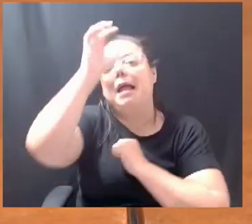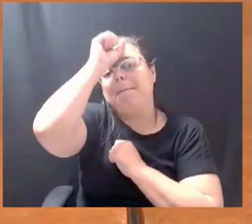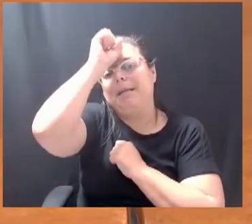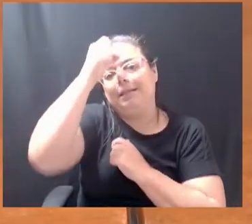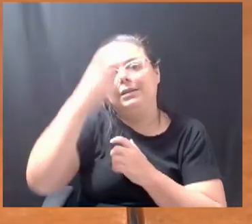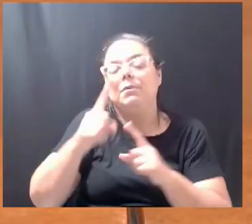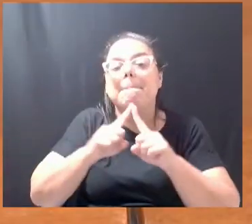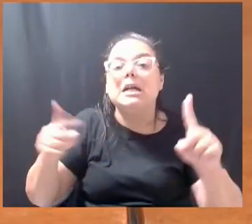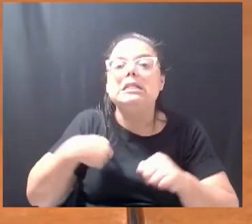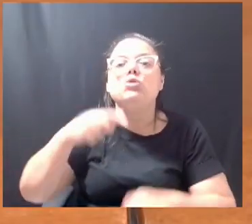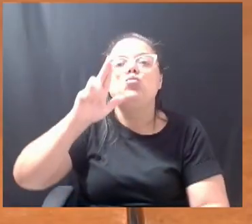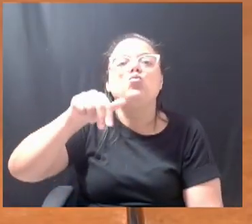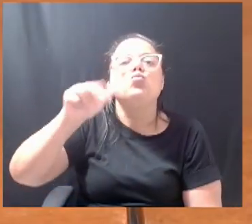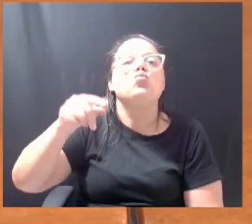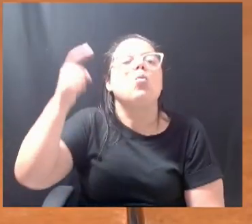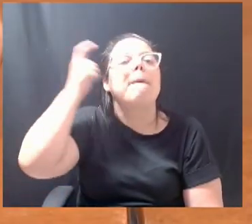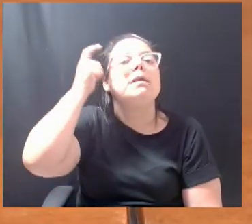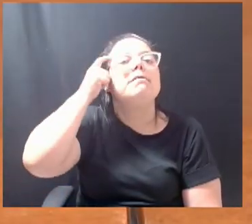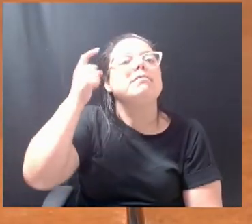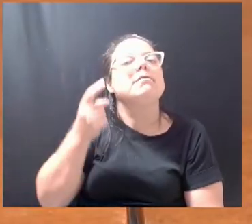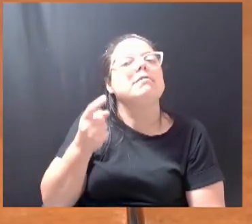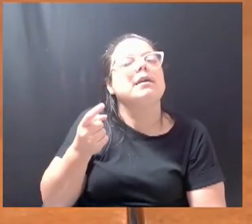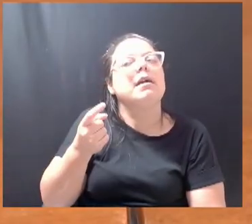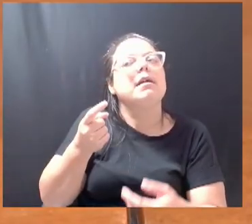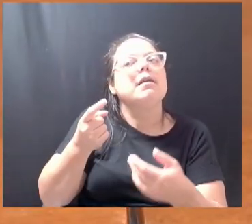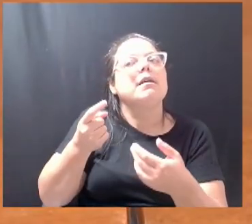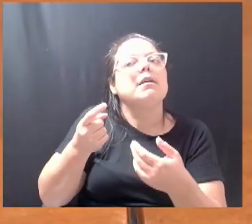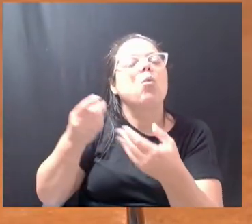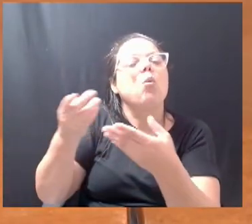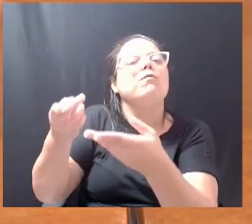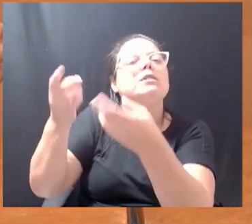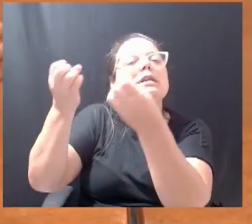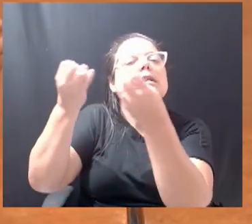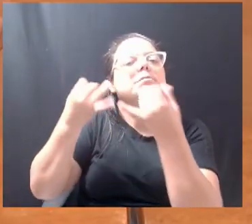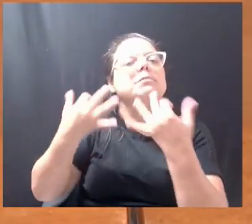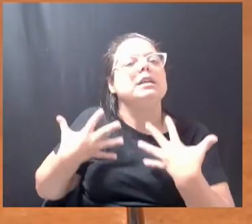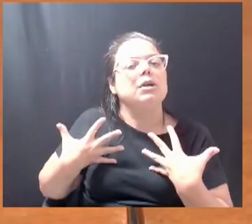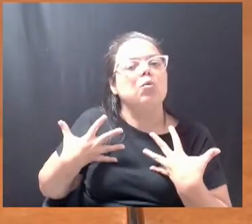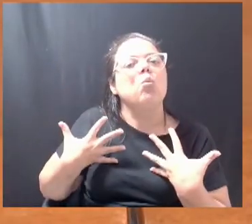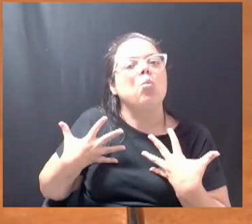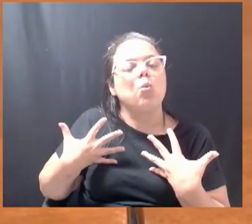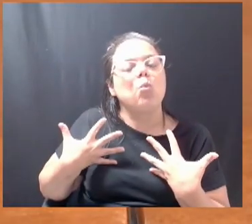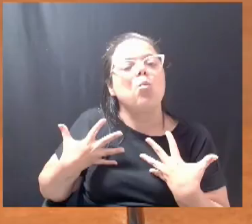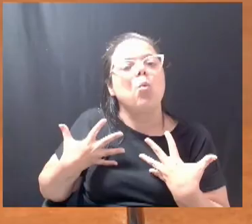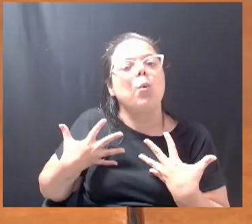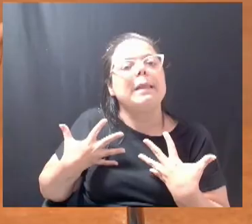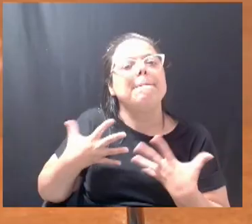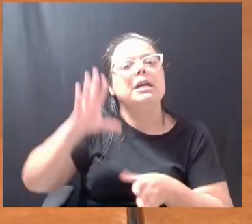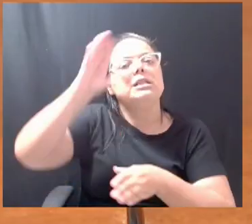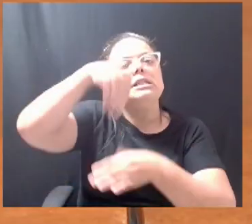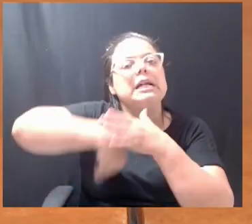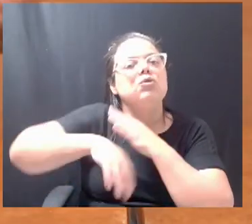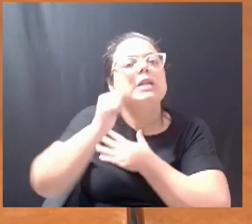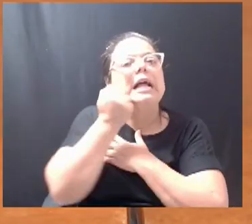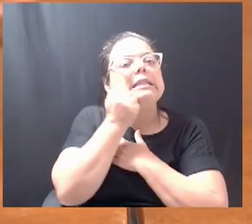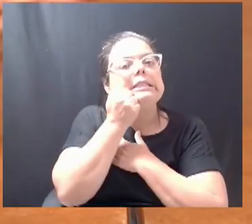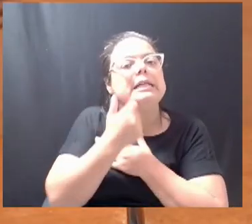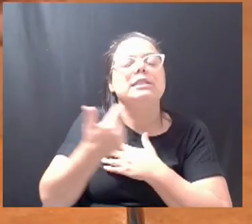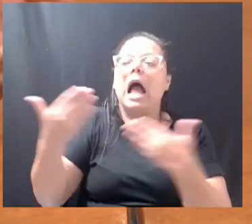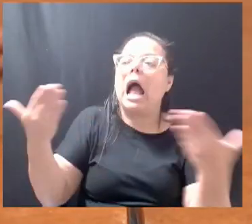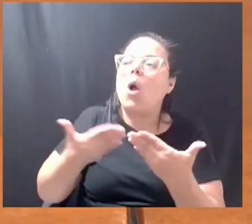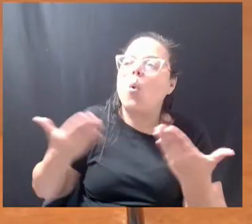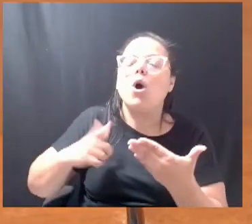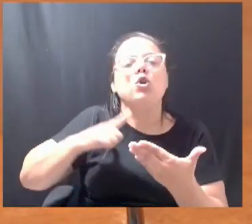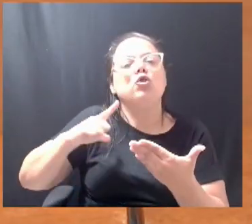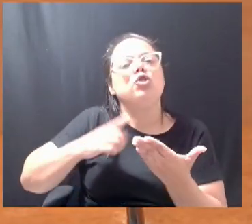explicação científica da questão dessas alternâncias. Acabei de ter uma aula. Algumas coisas que a Lívia falou que eu já